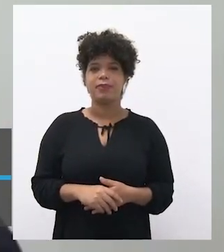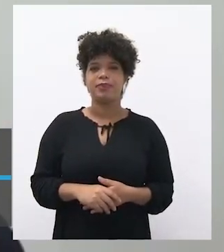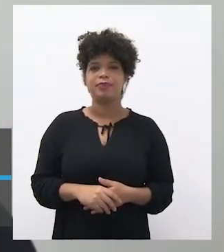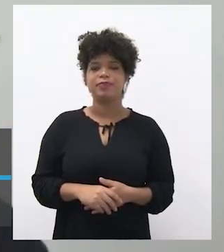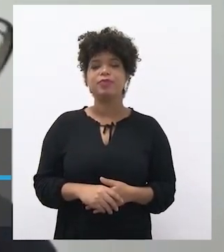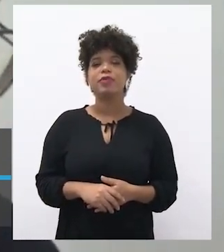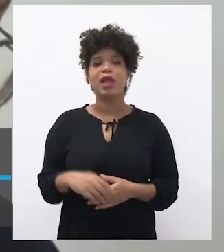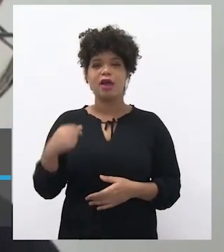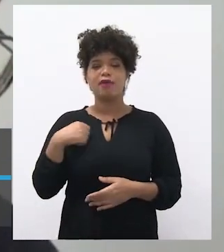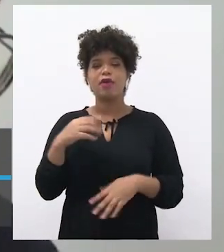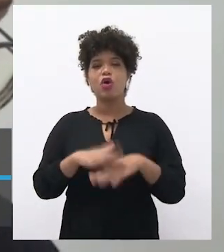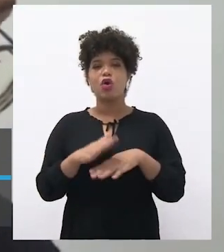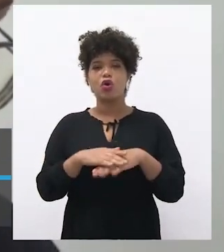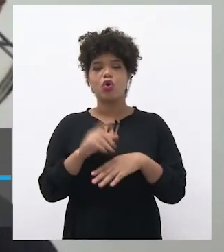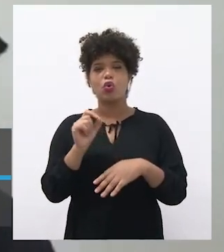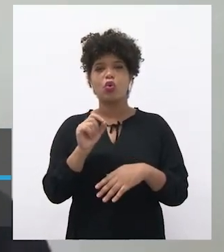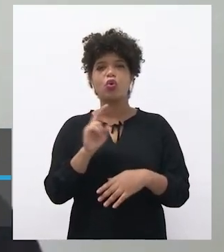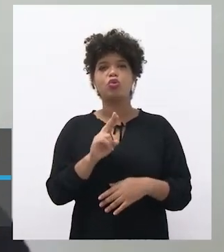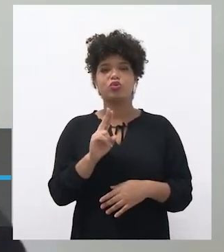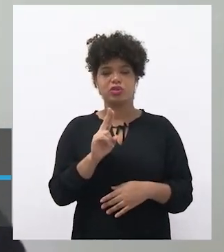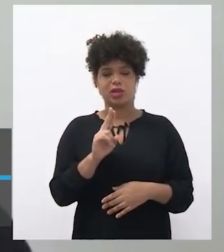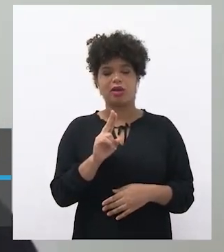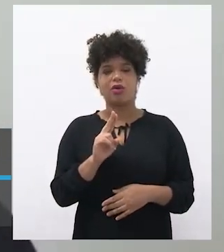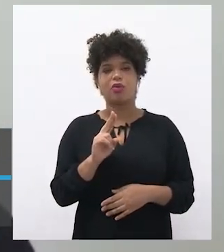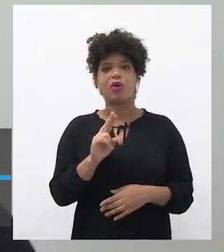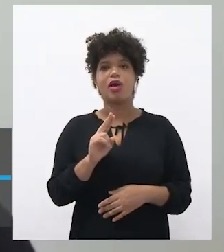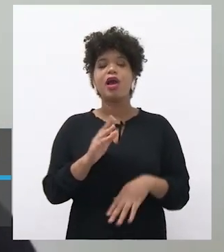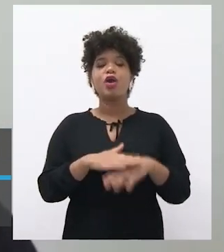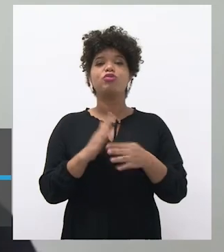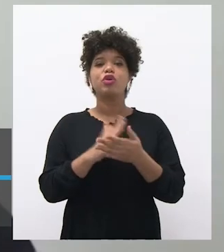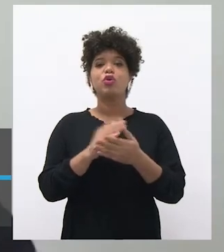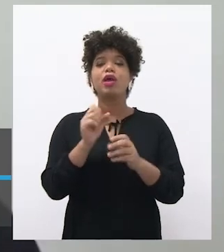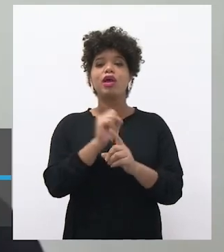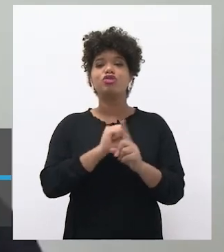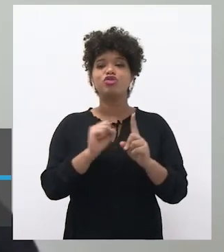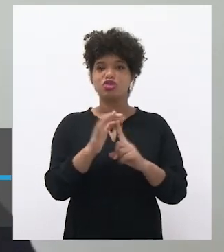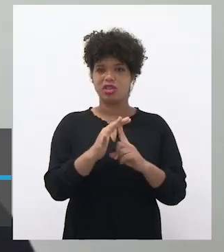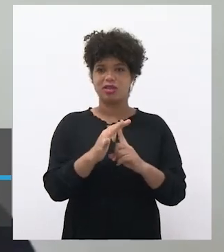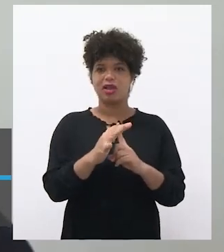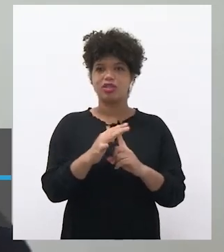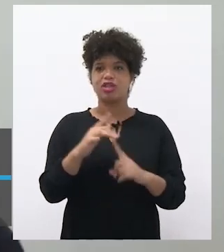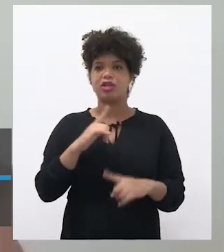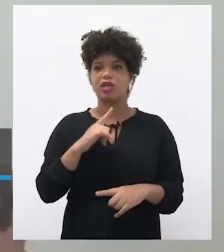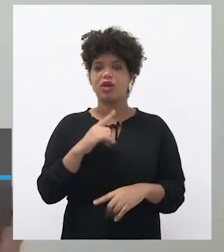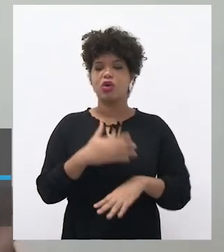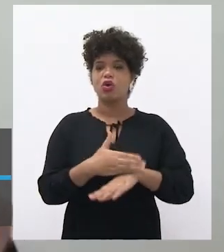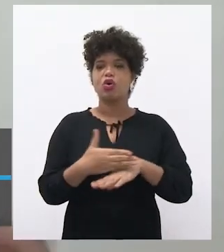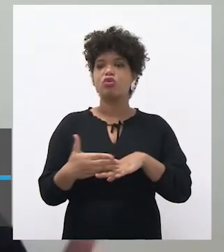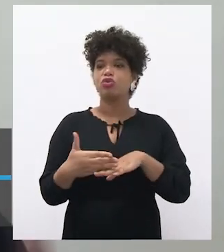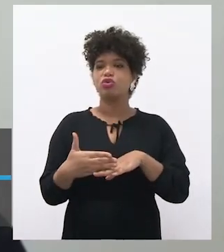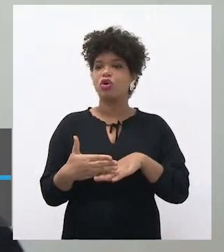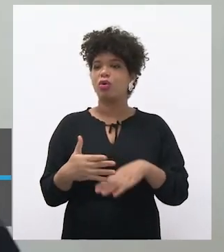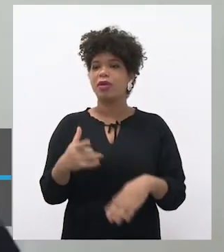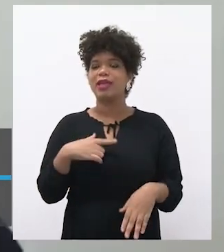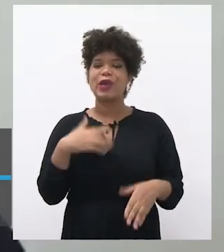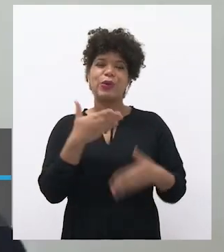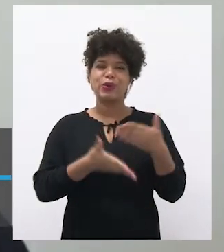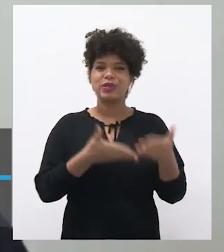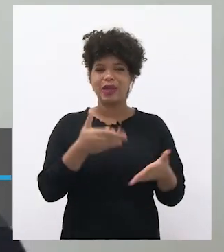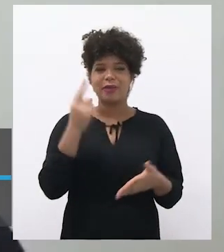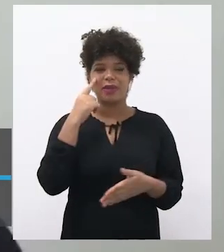é, por exemplo, a conduta de quando um